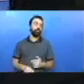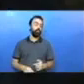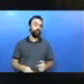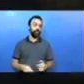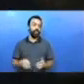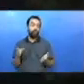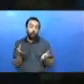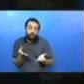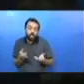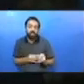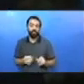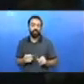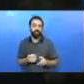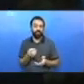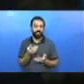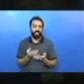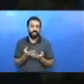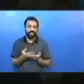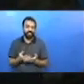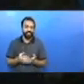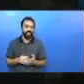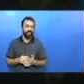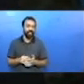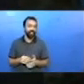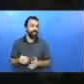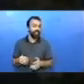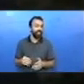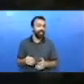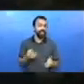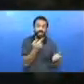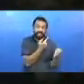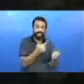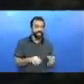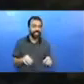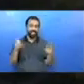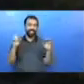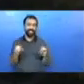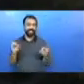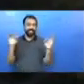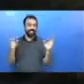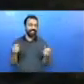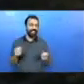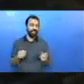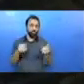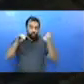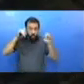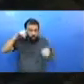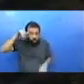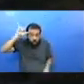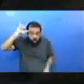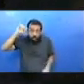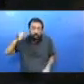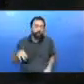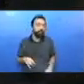hoje a nossa aula tem uma pessoa muito importante, uma estrela. É o boi. O boi é